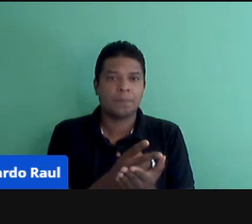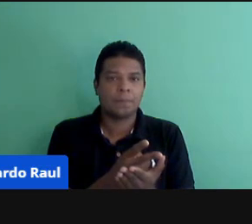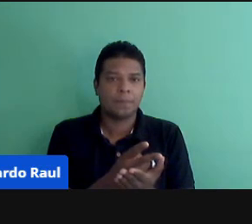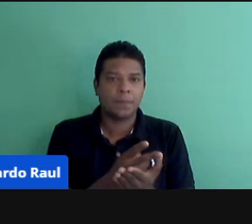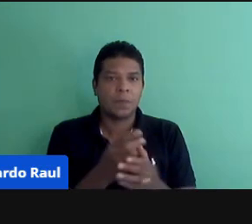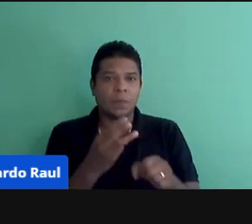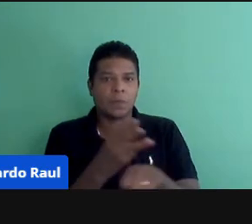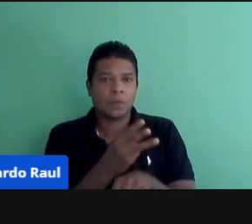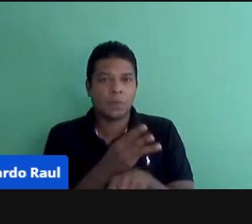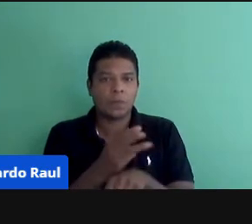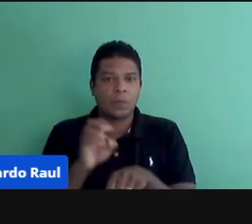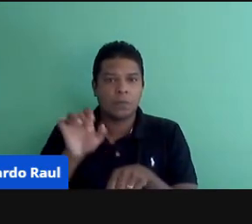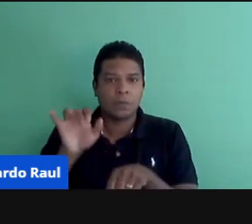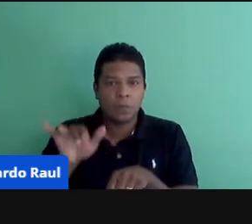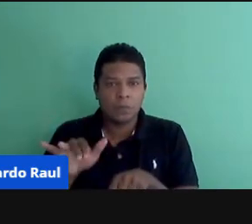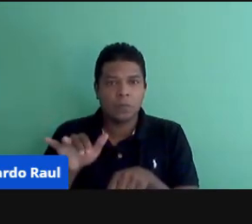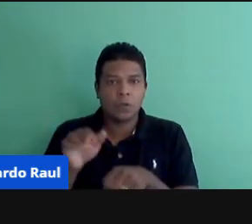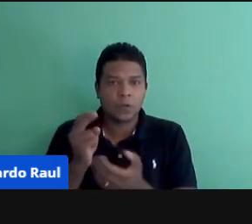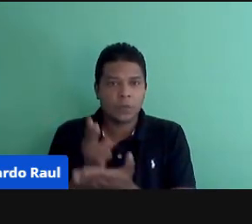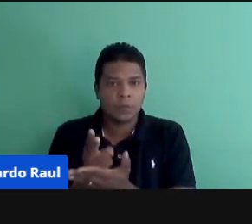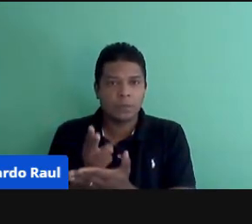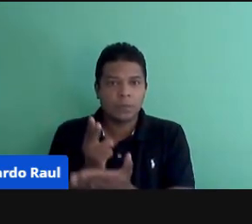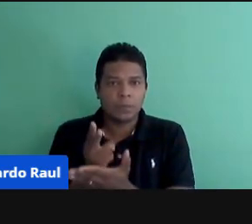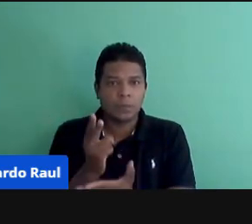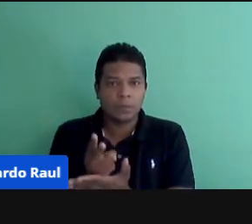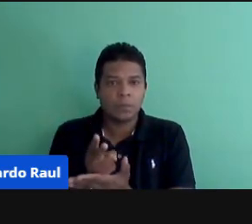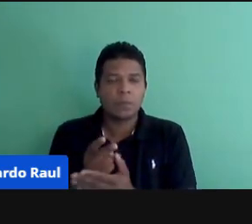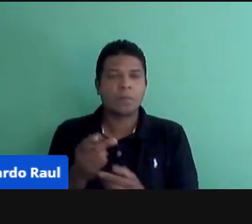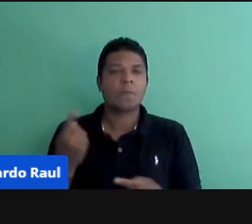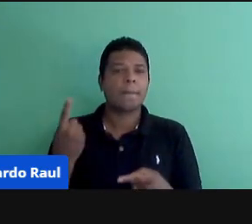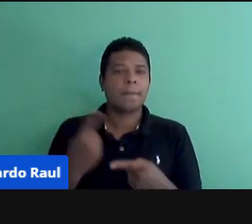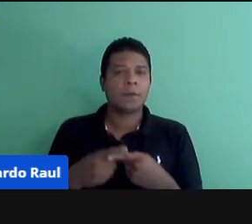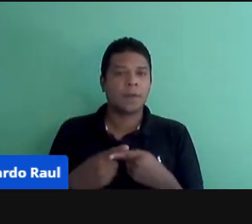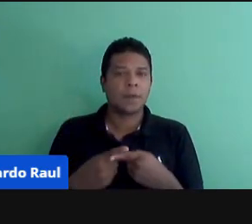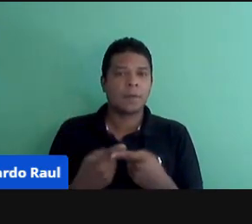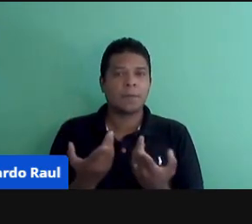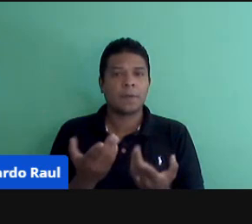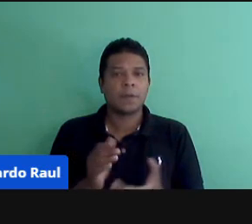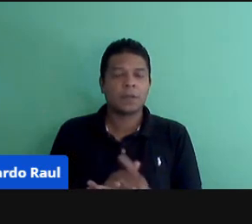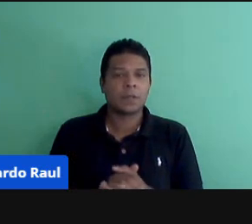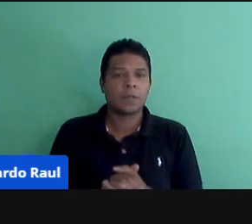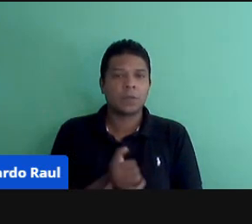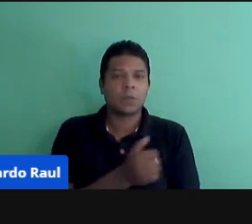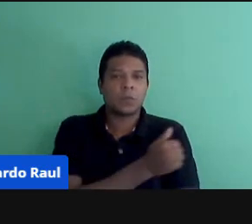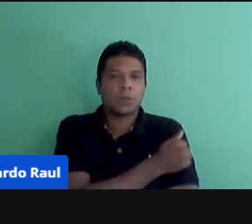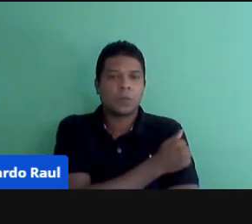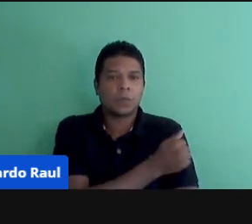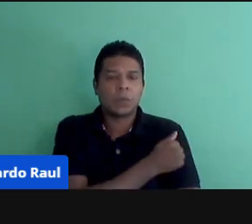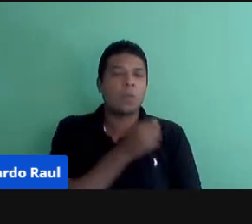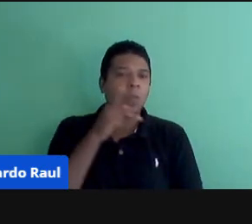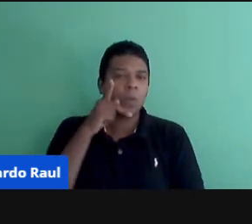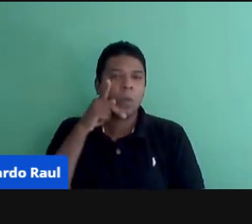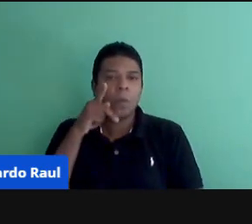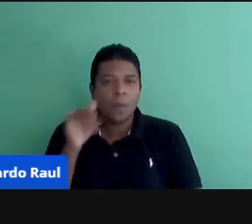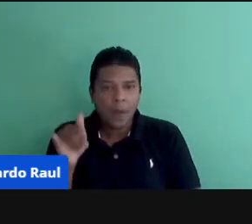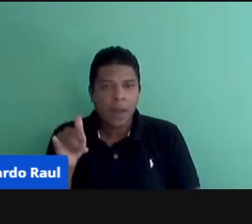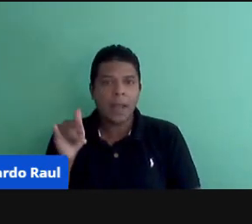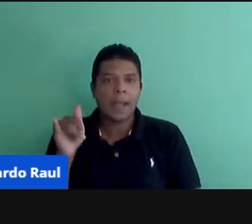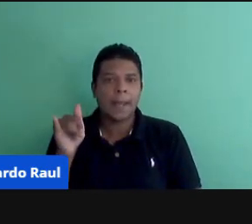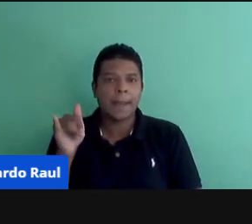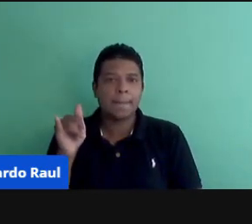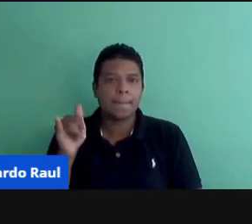aula, sempre os mesmos comandos. Por quê? Porque, às vezes, esse aluno ou o pai, né,